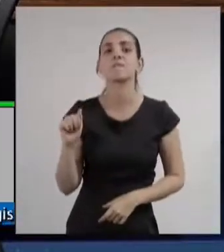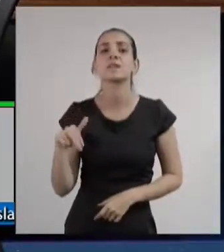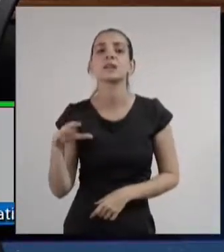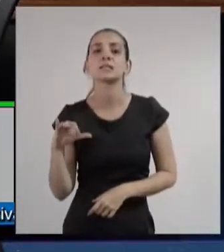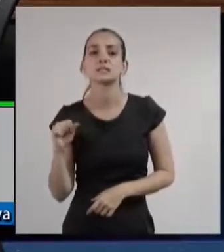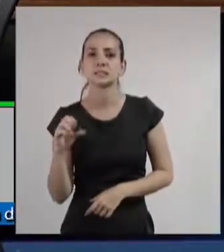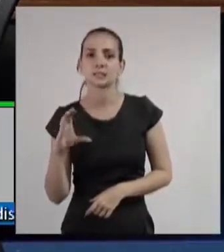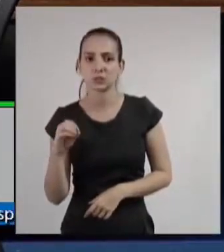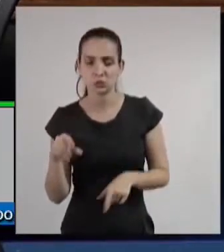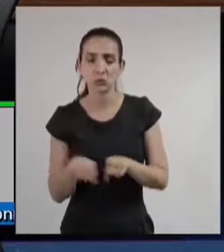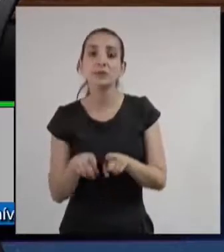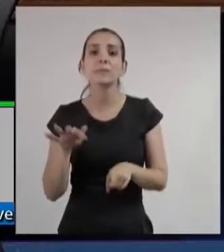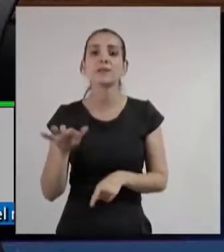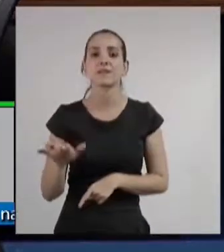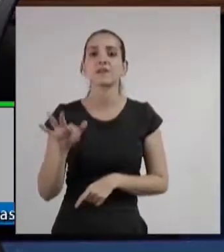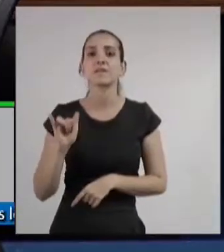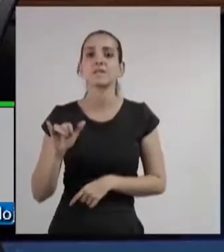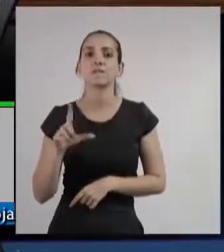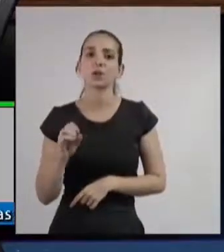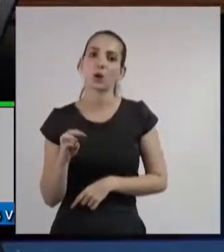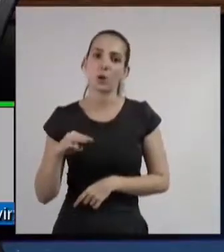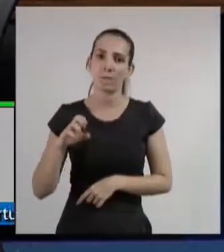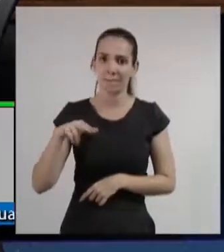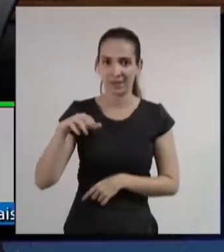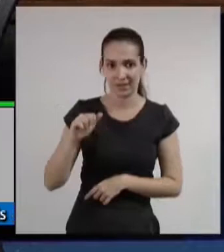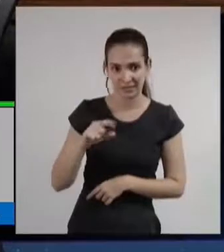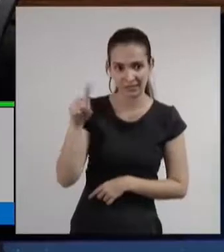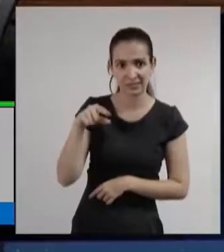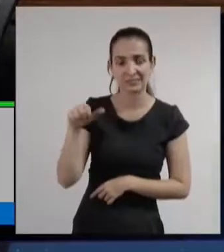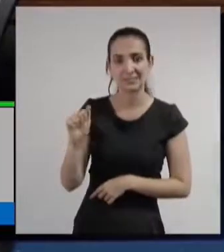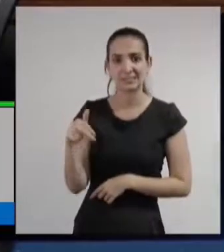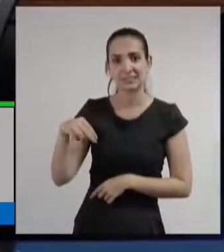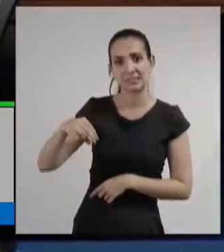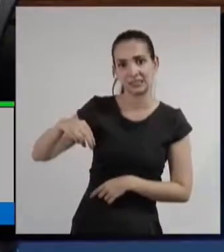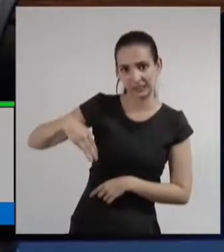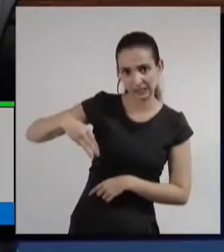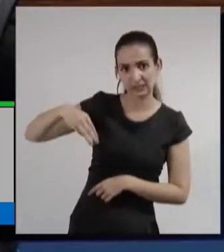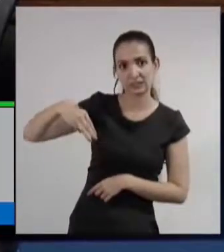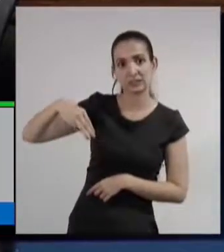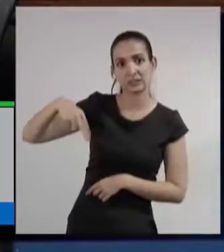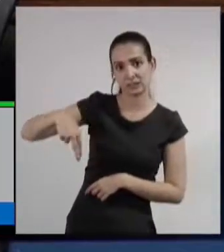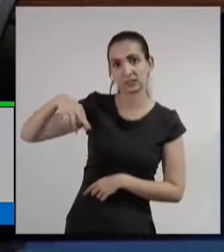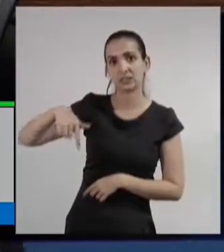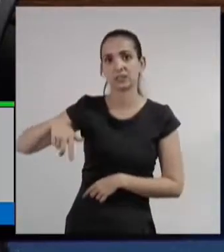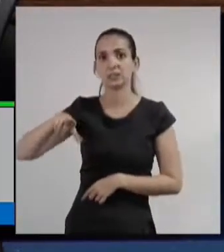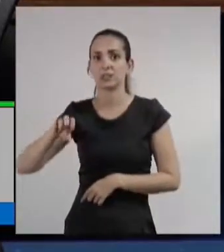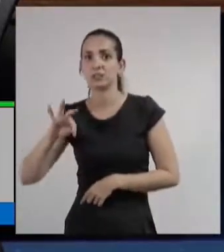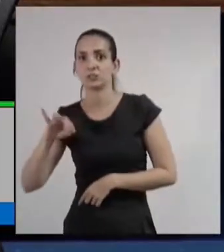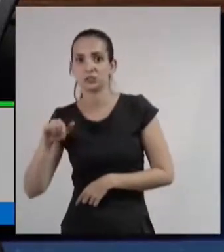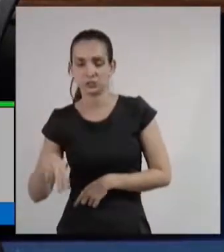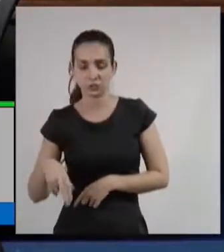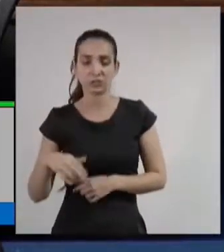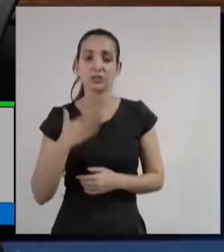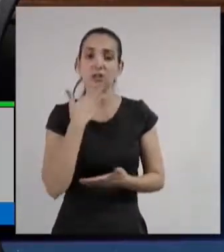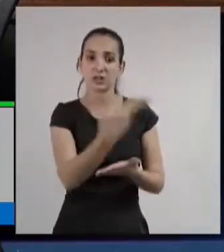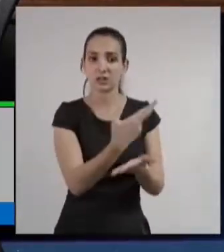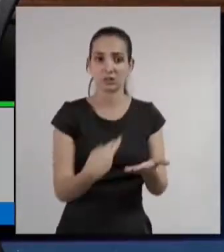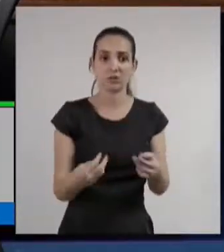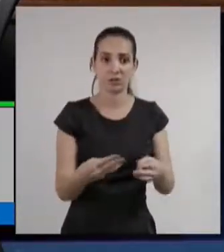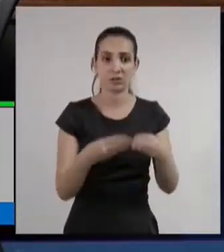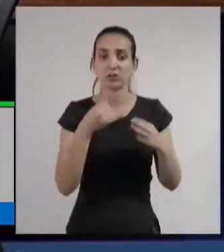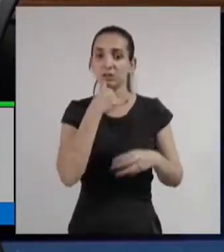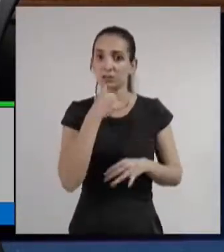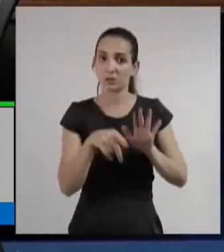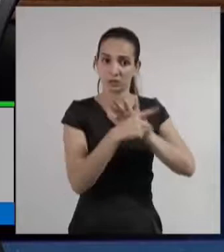e Filomena Fernandes Zanquetin. Requerimentos de moção de pesar de autoria dos deputados Amarildo Cruz